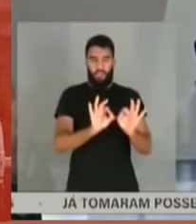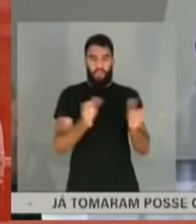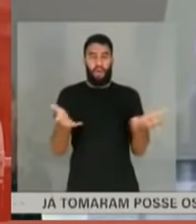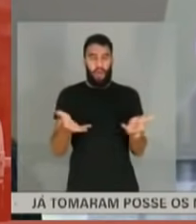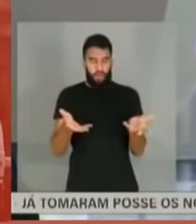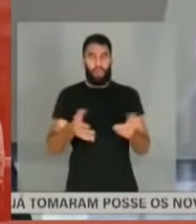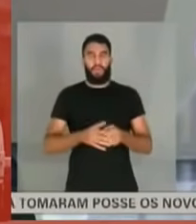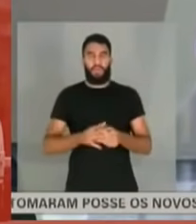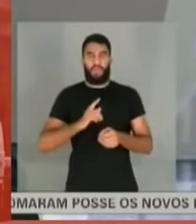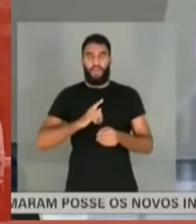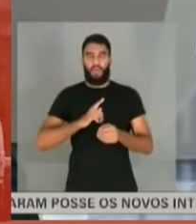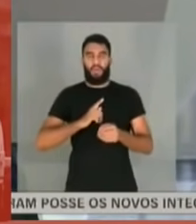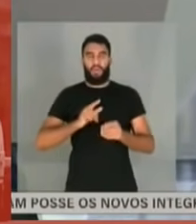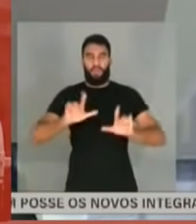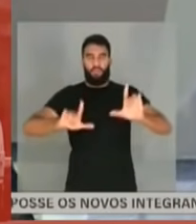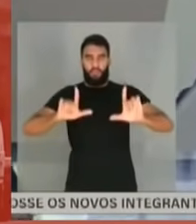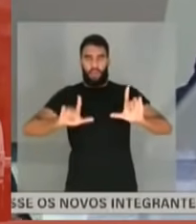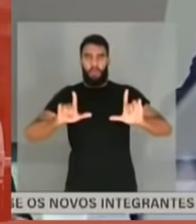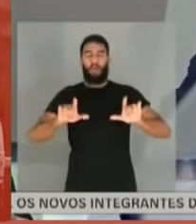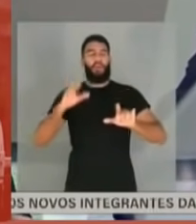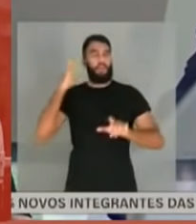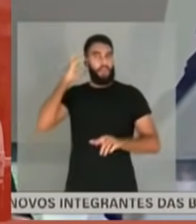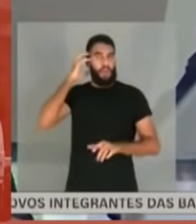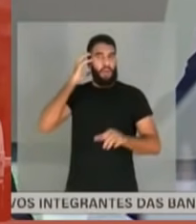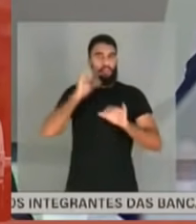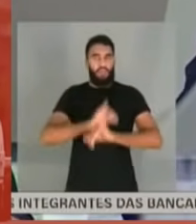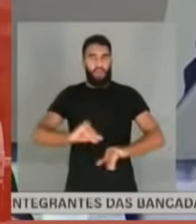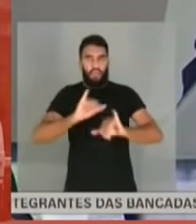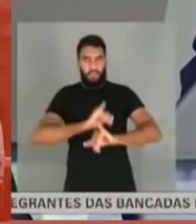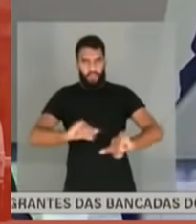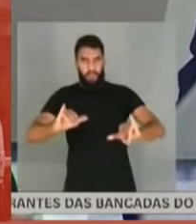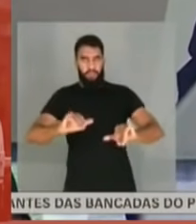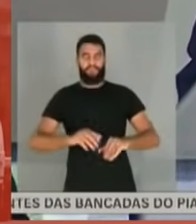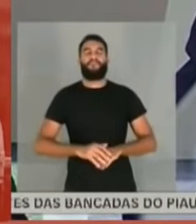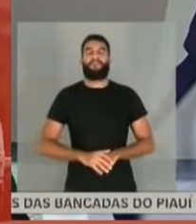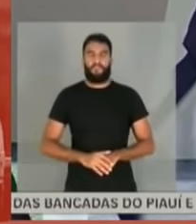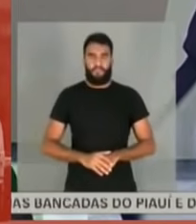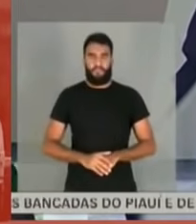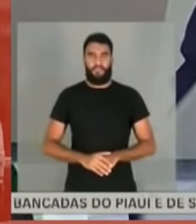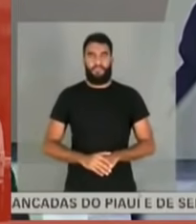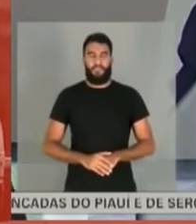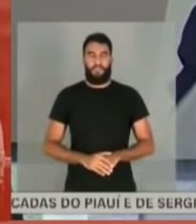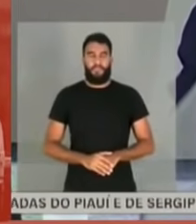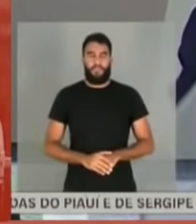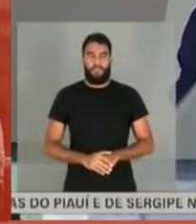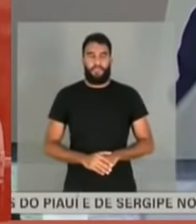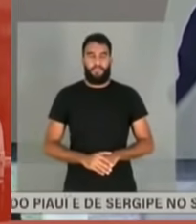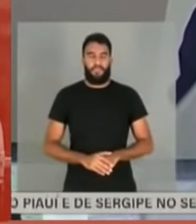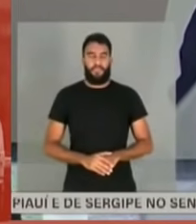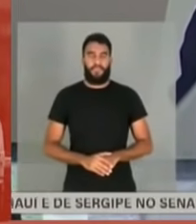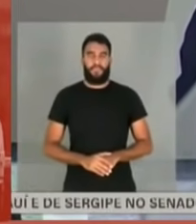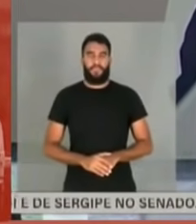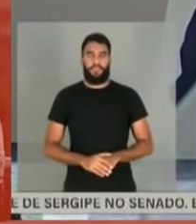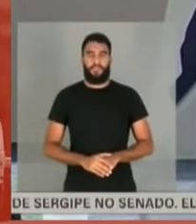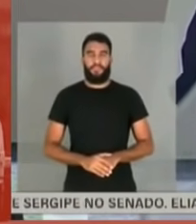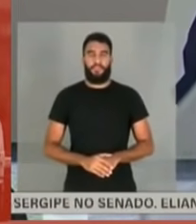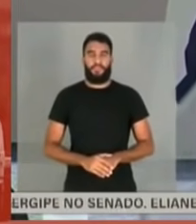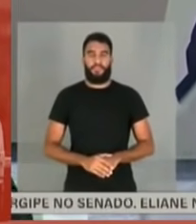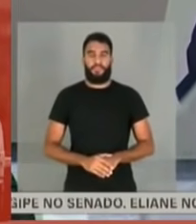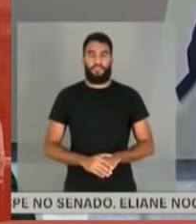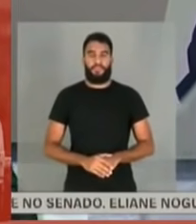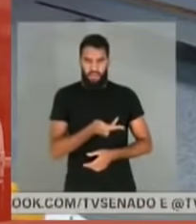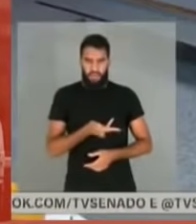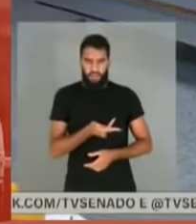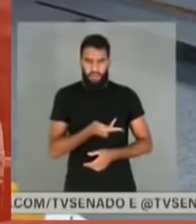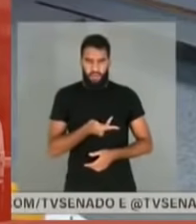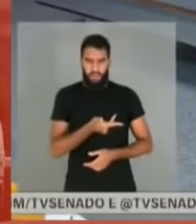discussões, né? Então, o reverendo Hamilton vai, prestando esse depoimento hoje, vai trazer de novo,